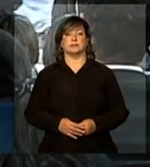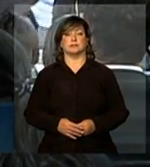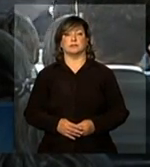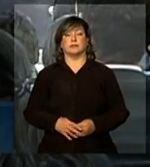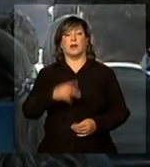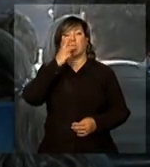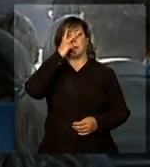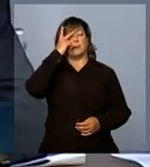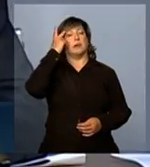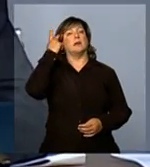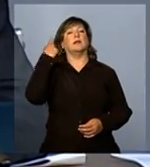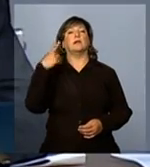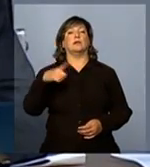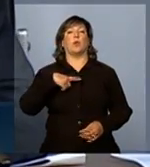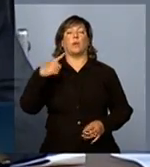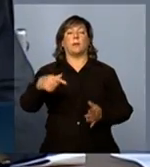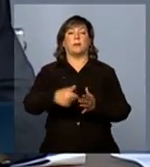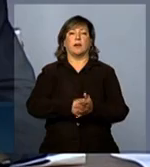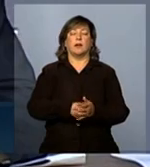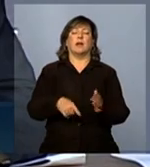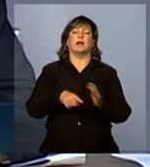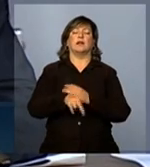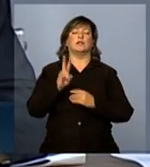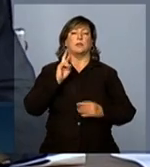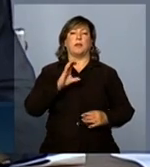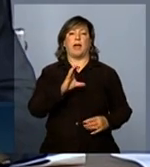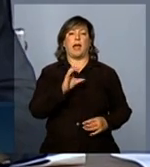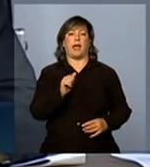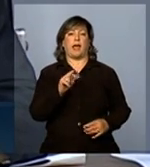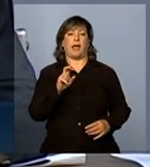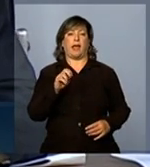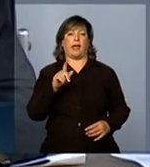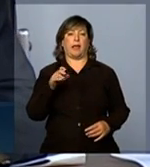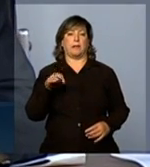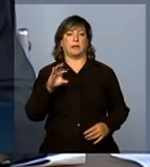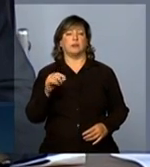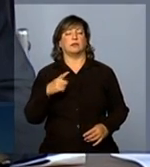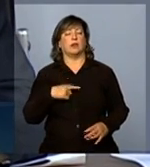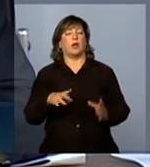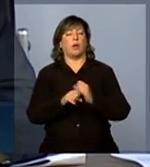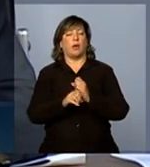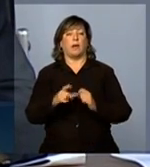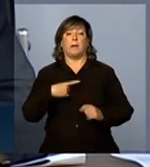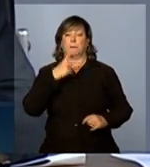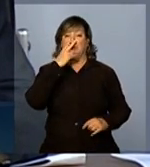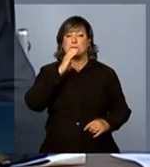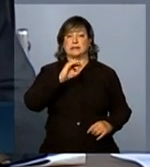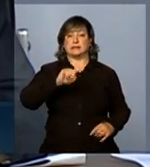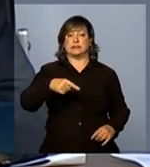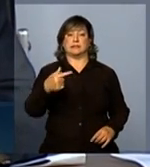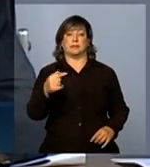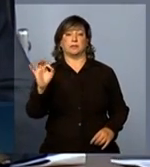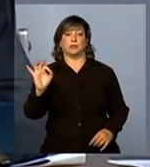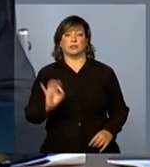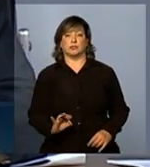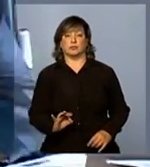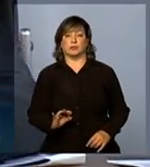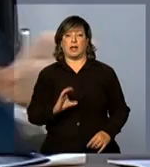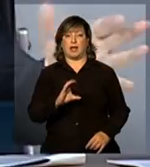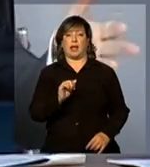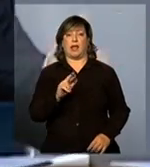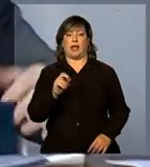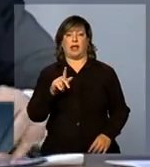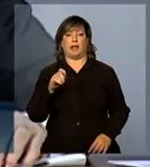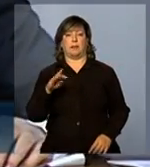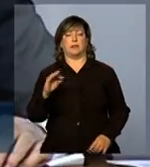O carregamento ainda está sendo calculado. Eu já ouvi algumas análises, 0,7% de carregamento.